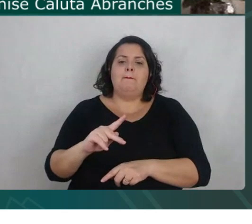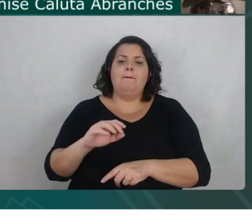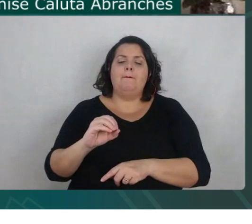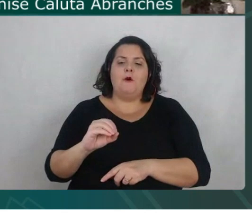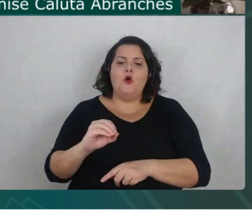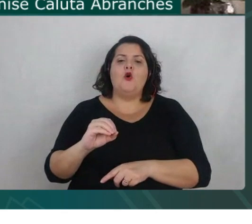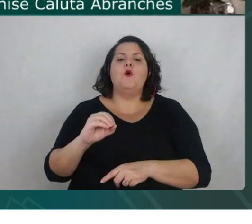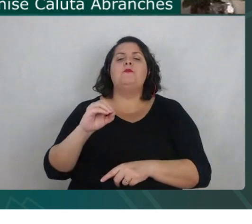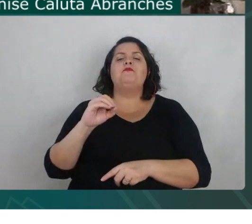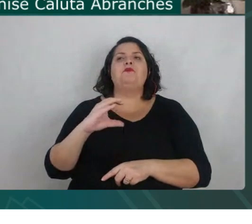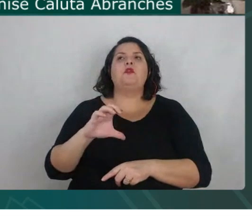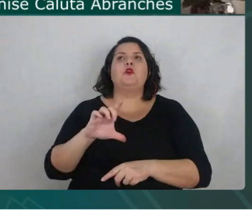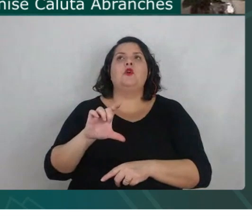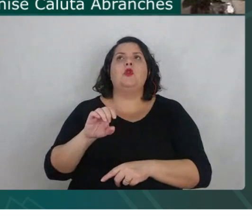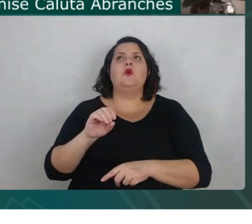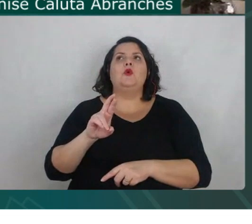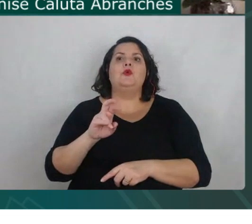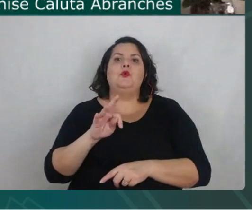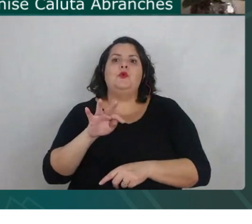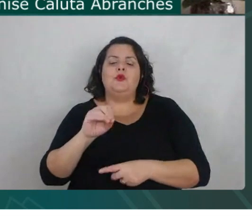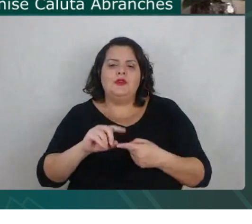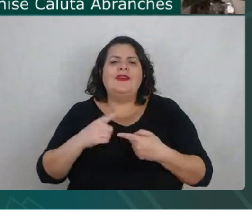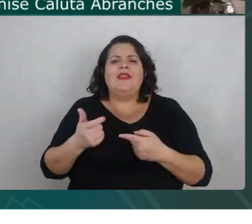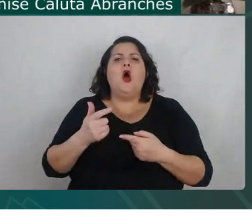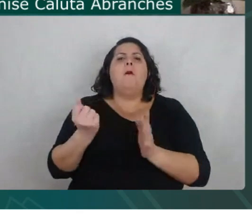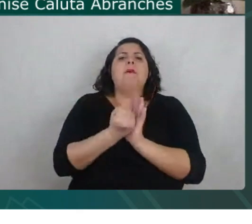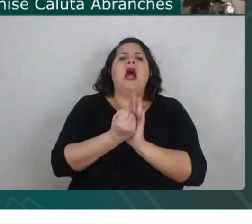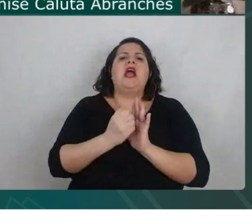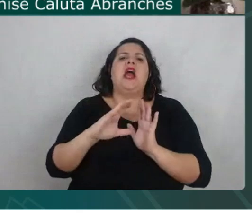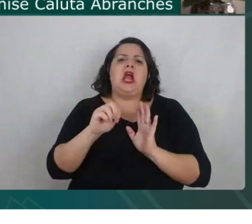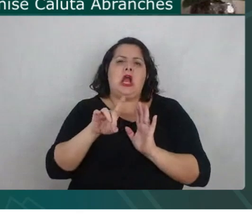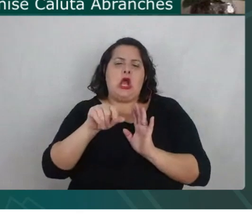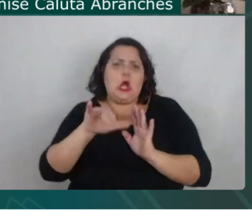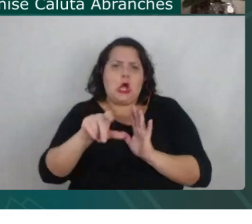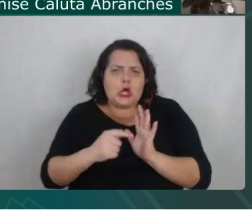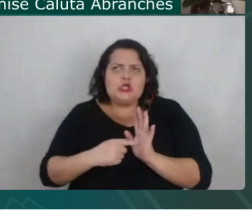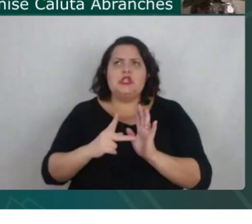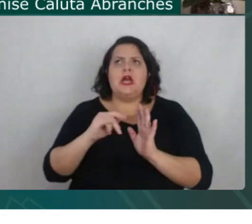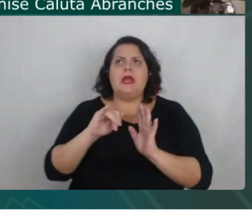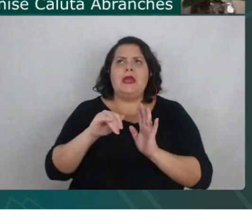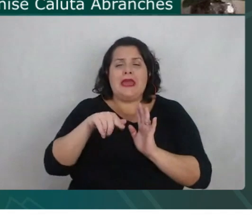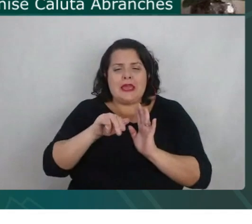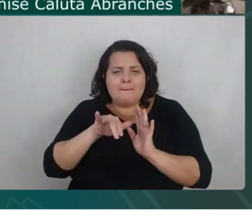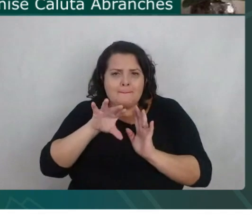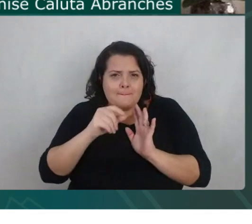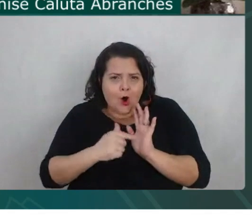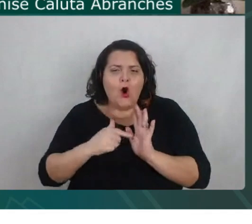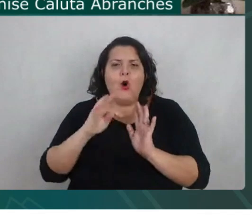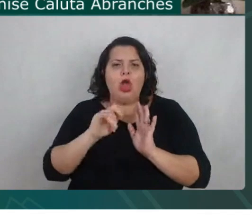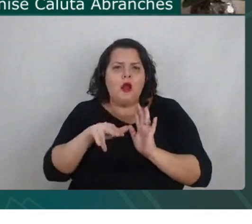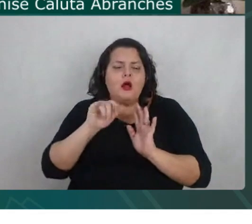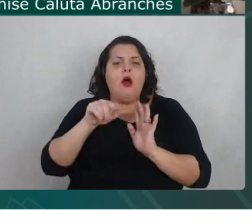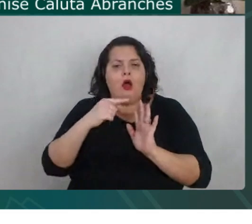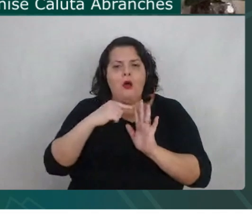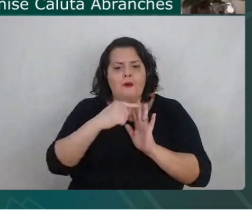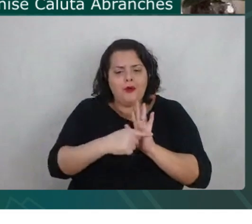Cândida, ela é o hipoclorito, a Cândida, que boa, né? Que são marcas comerciais. Mas, sim, é o hipoclorito. Então, assim, na verdade, são três que importantes aí.